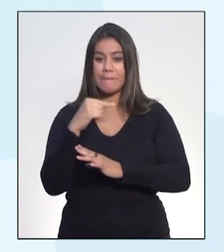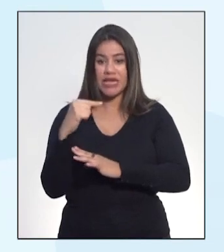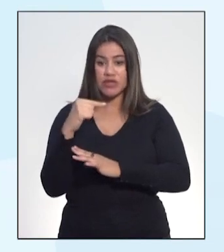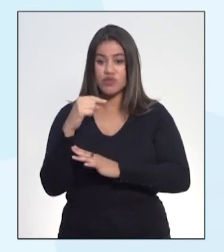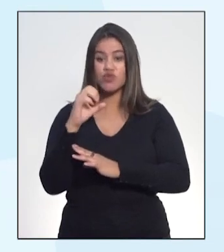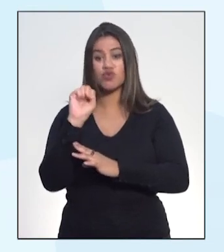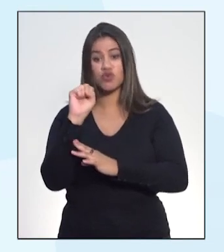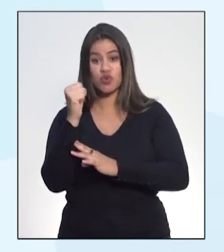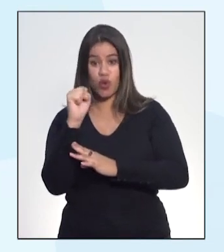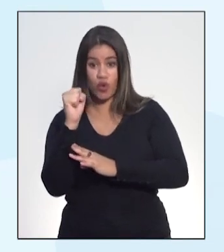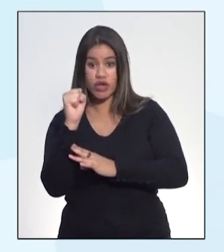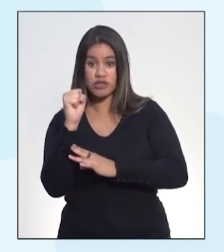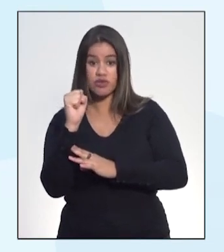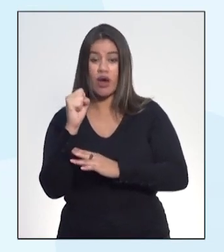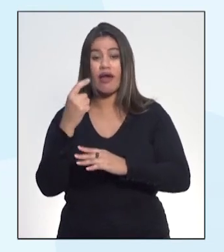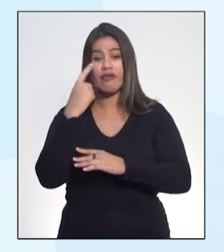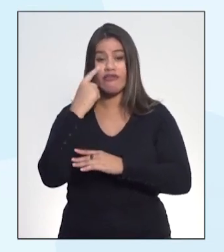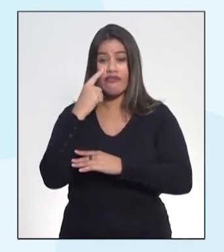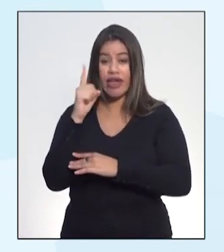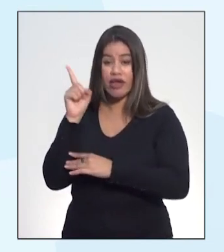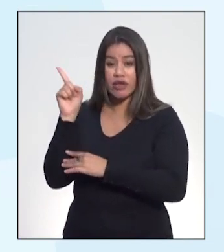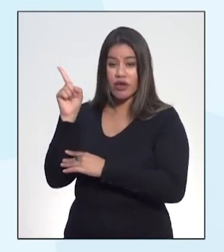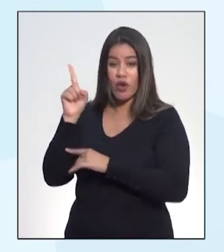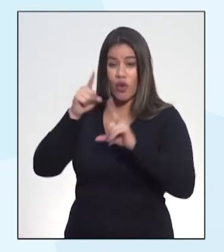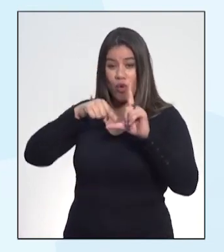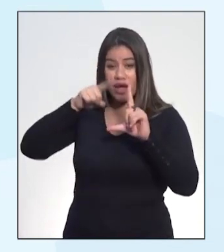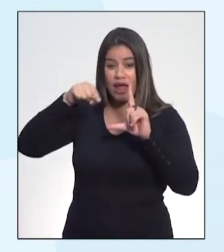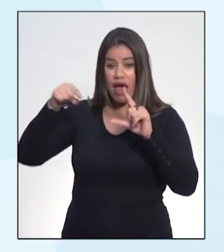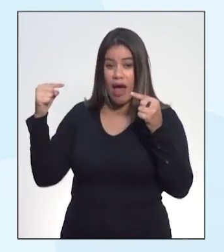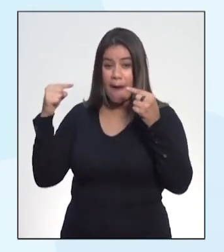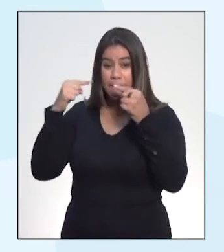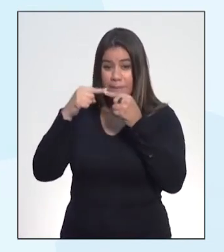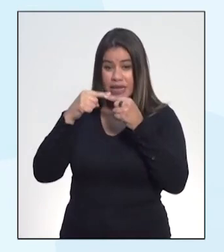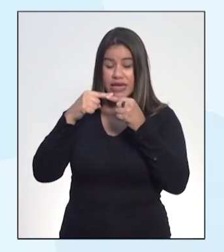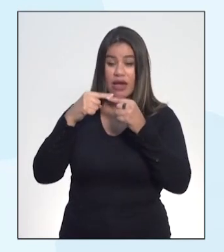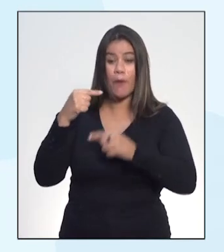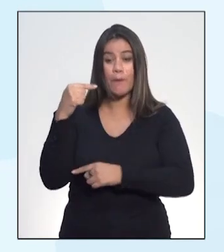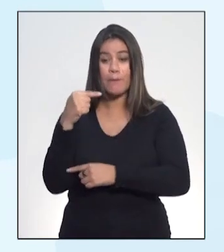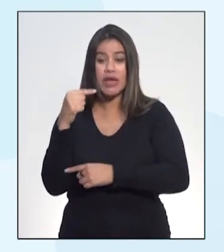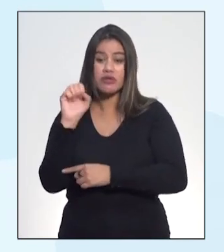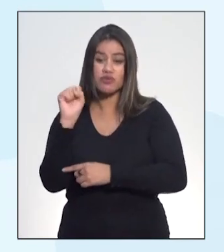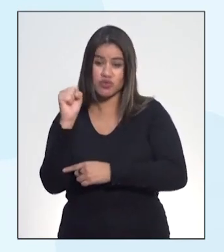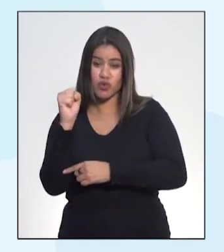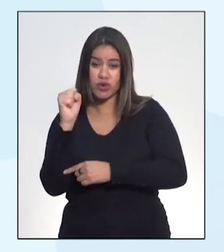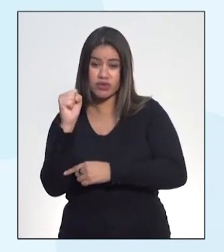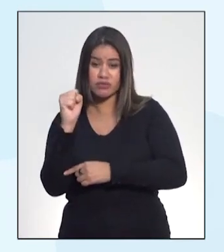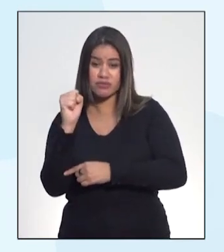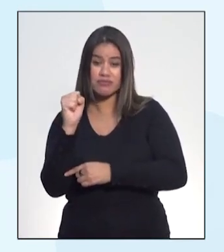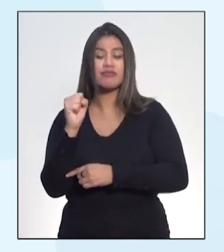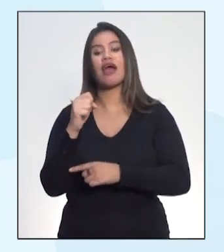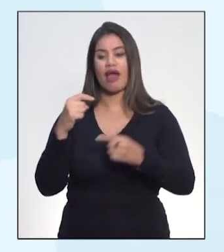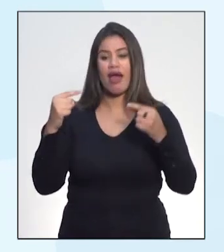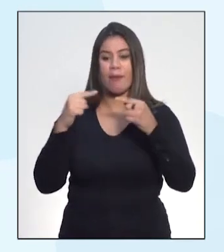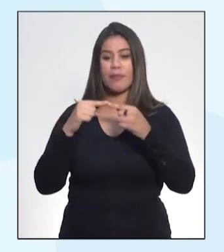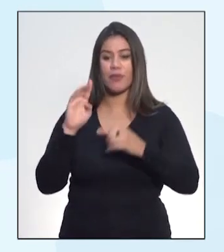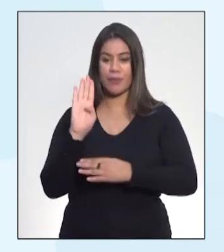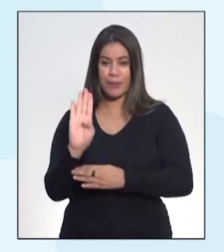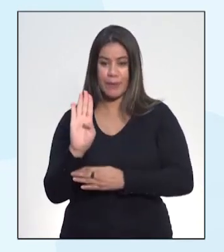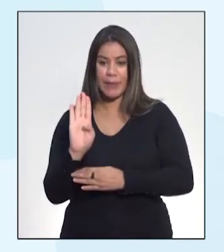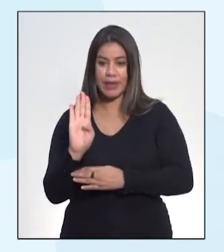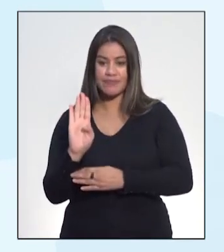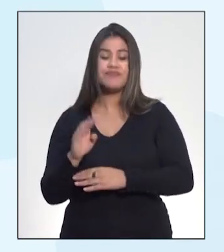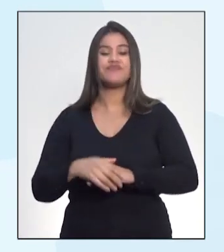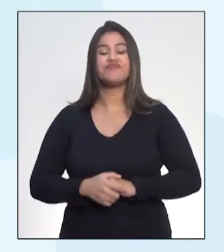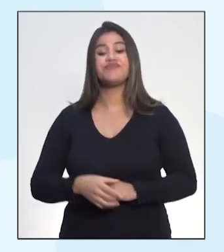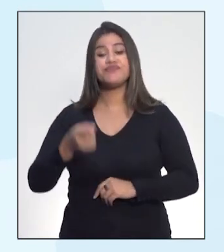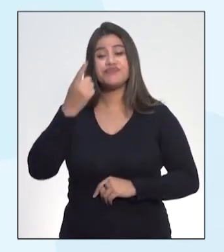lá que o meu primeiro gráfico tem uma setinha bem no menos 8, com um vértice no menos 8. Então, esse é o meu gráfico B. Agora, você